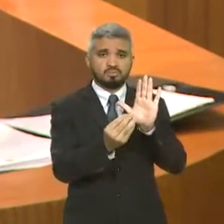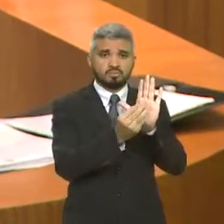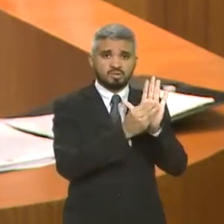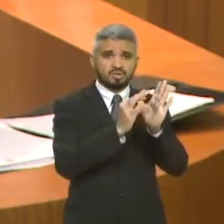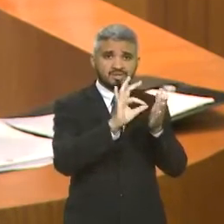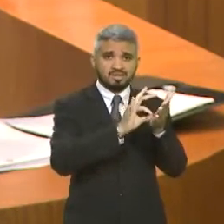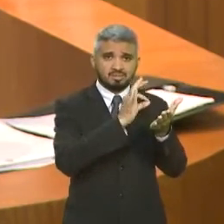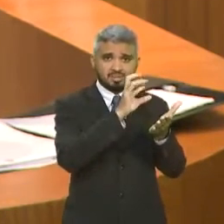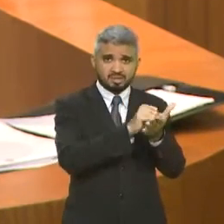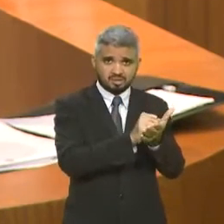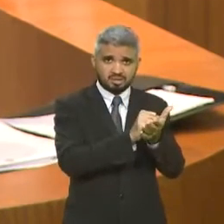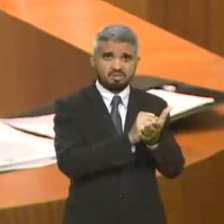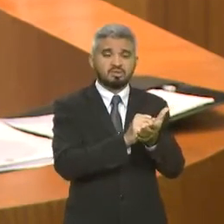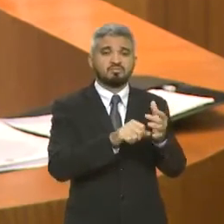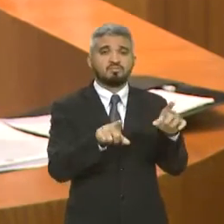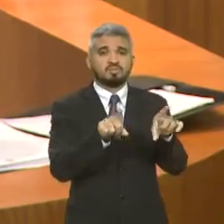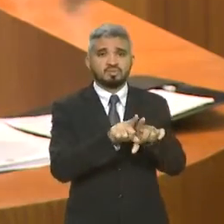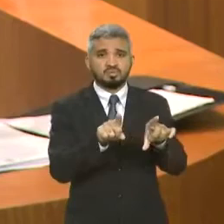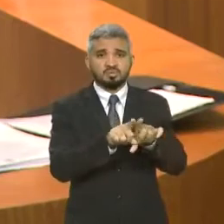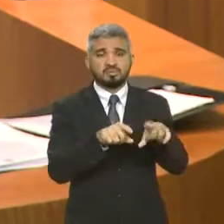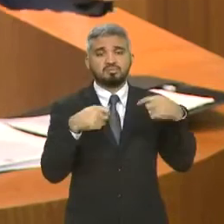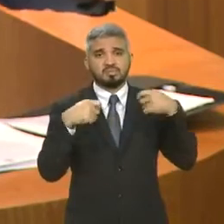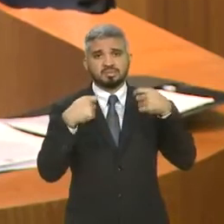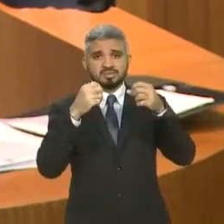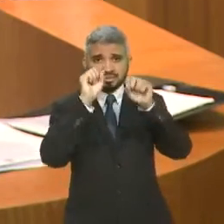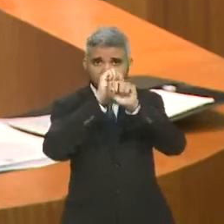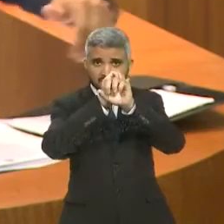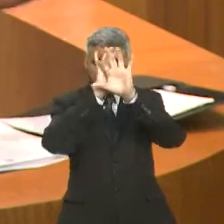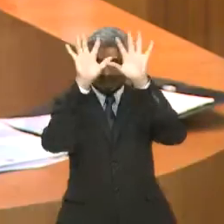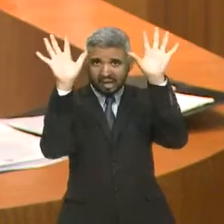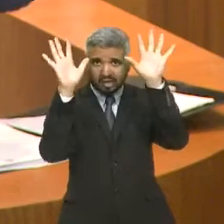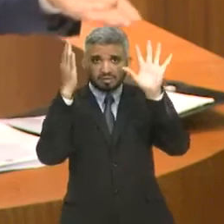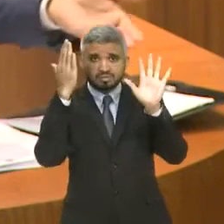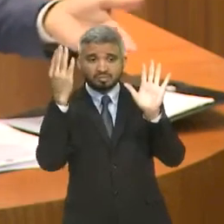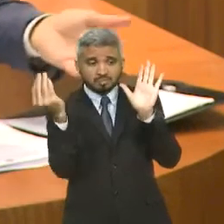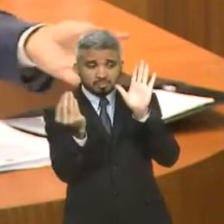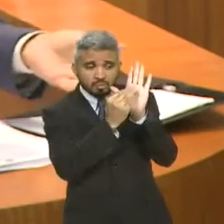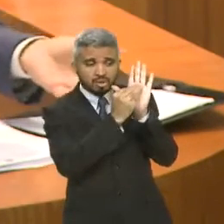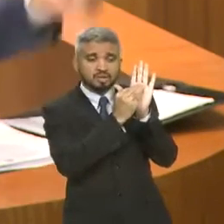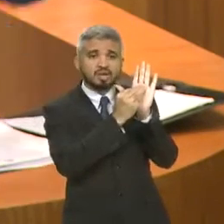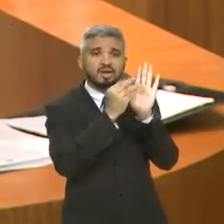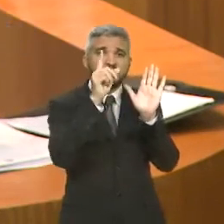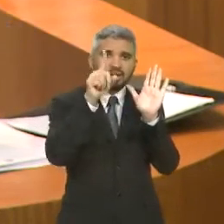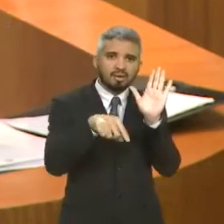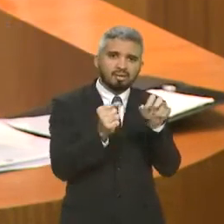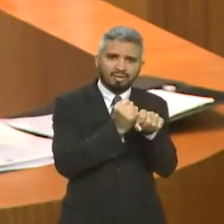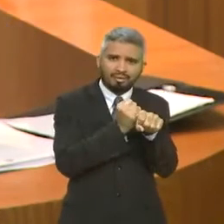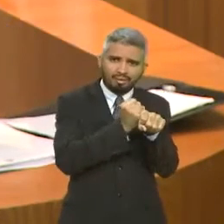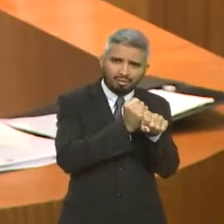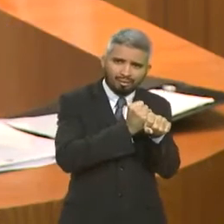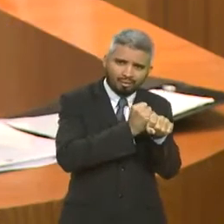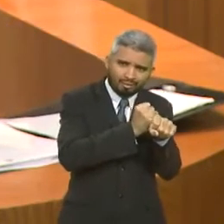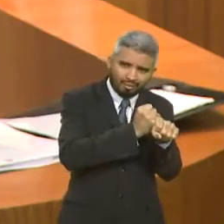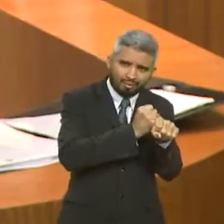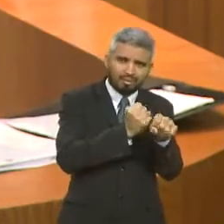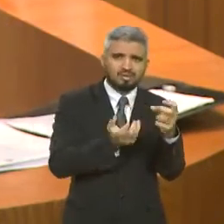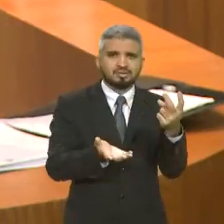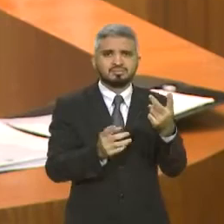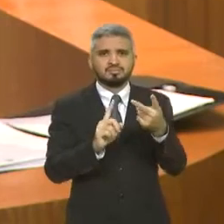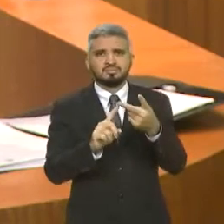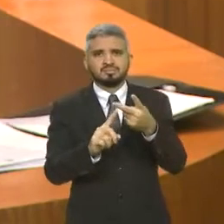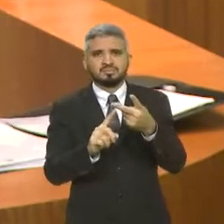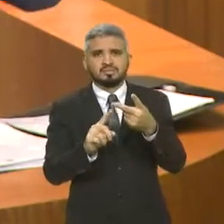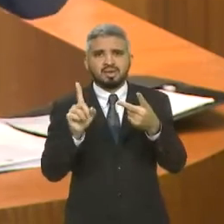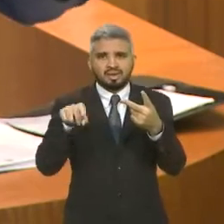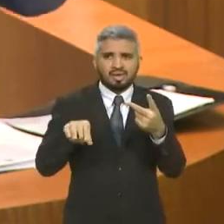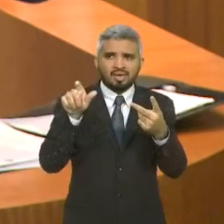definido, se é por antiguidade, se é por tempo de serviço, ou se é por merecimento, principalmente por merecimento, que é